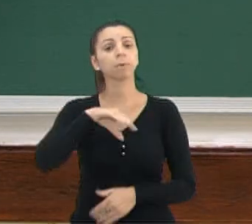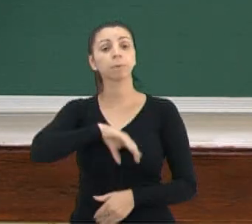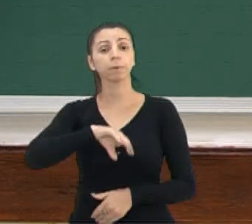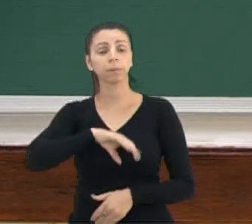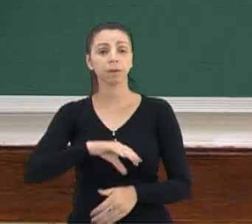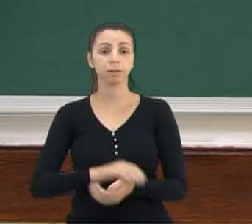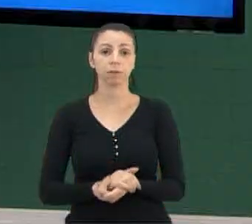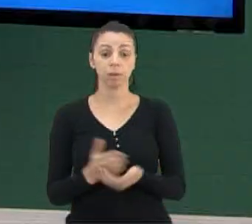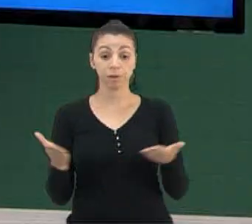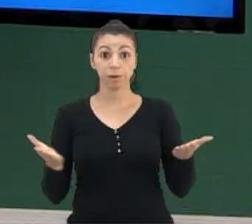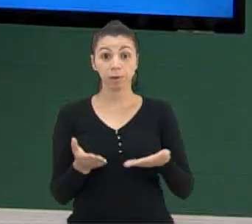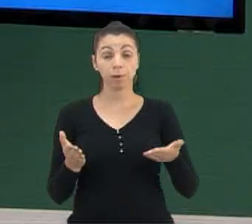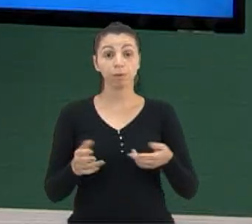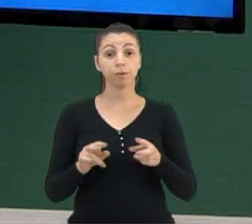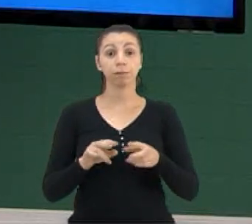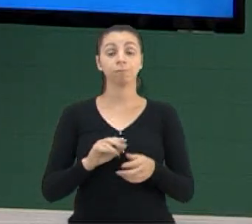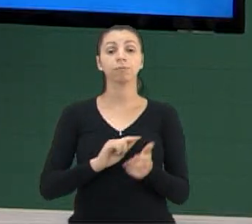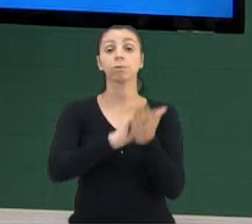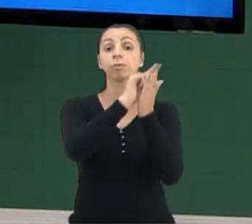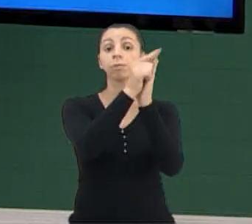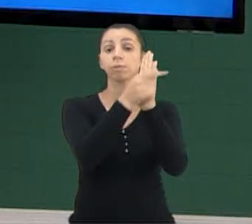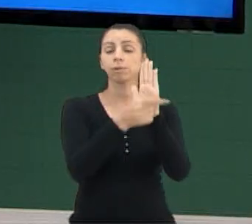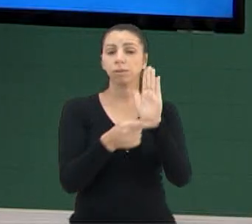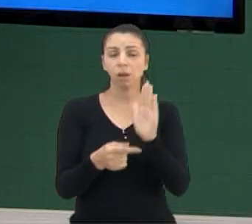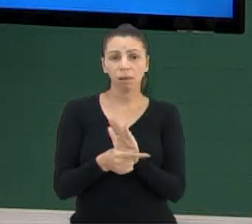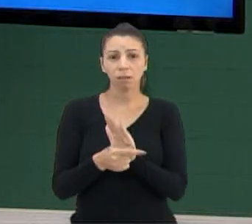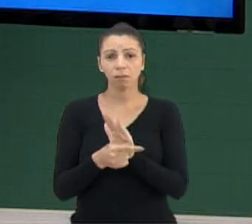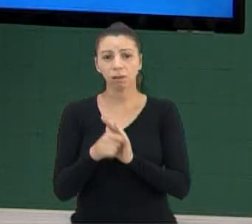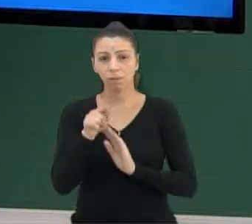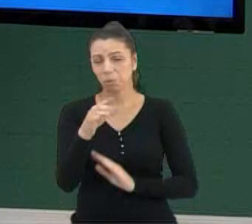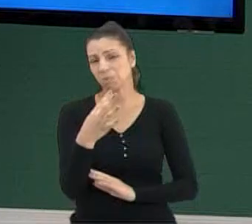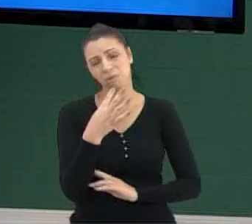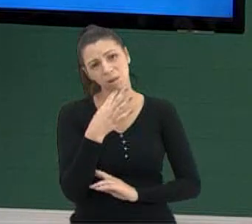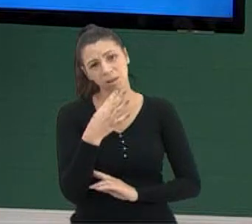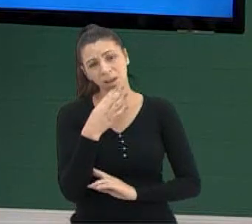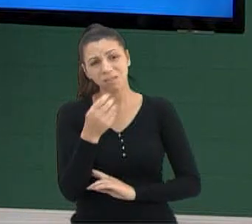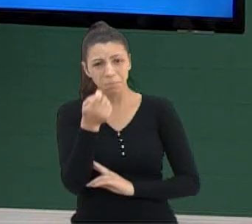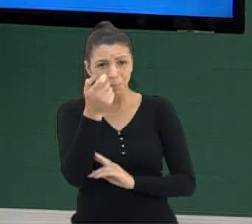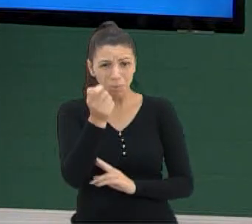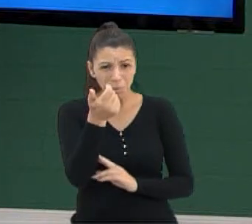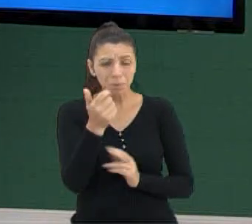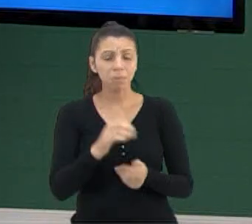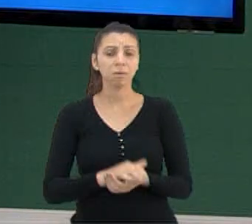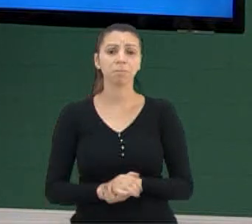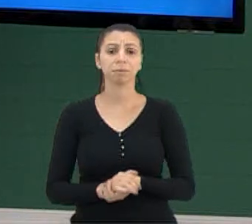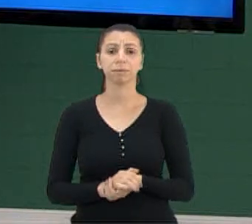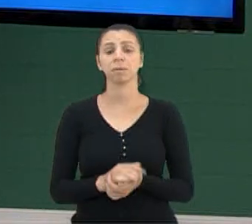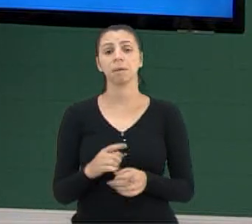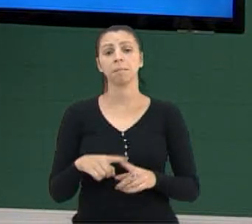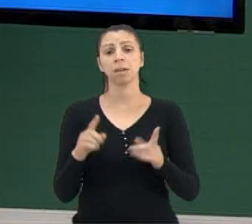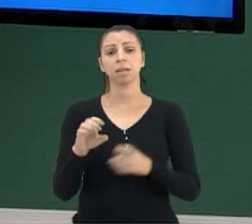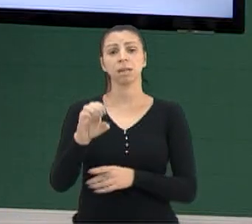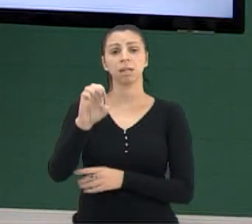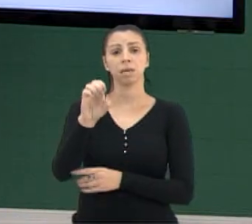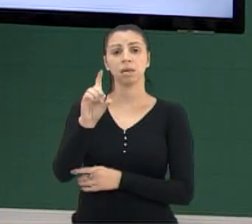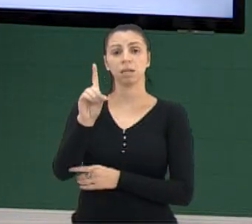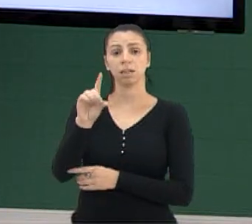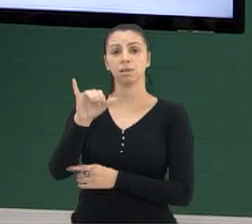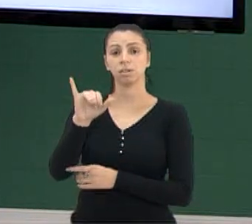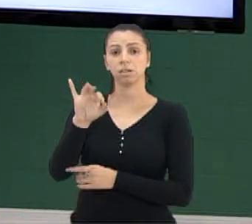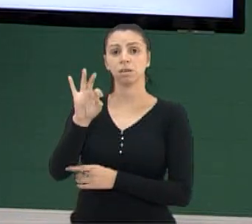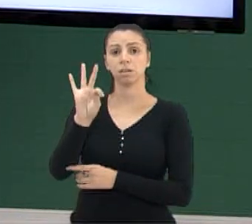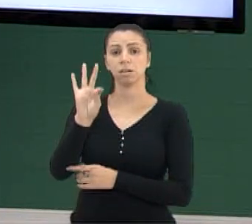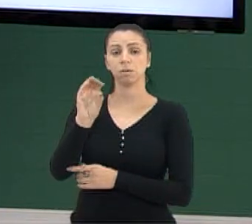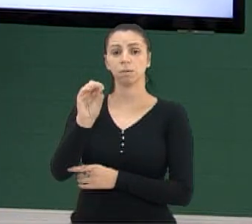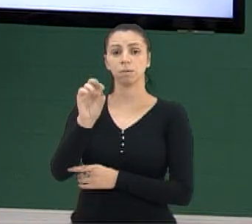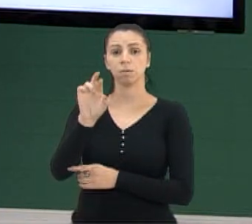E hoje nós vamos falar sobre um gênero talvez não tão conhecido por vocês, que é o editorial. Então,